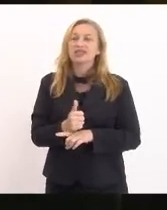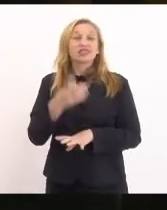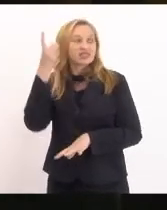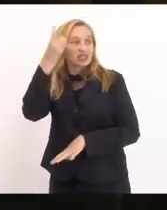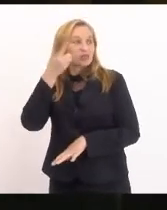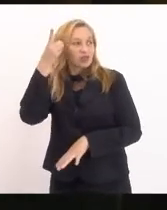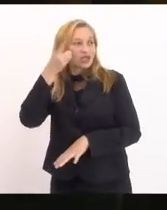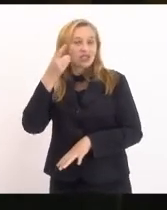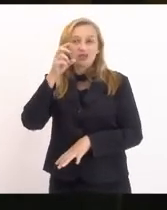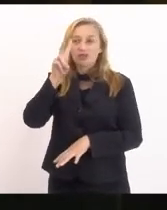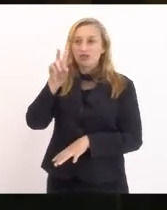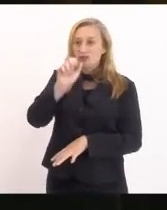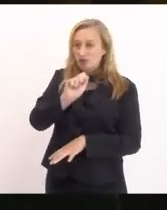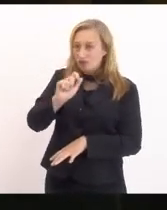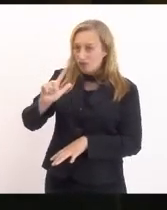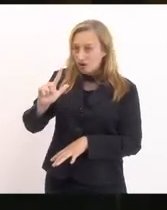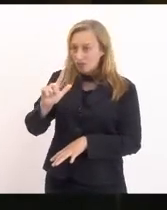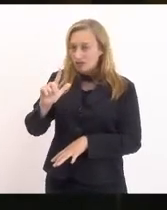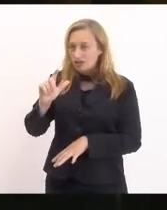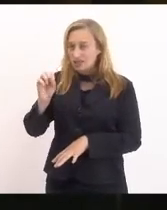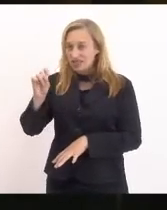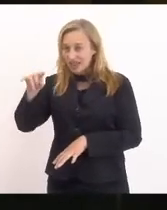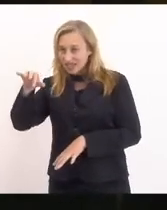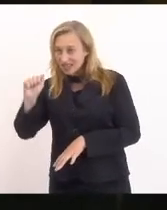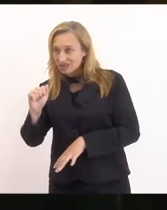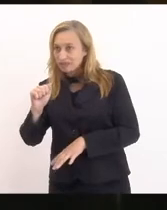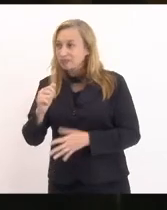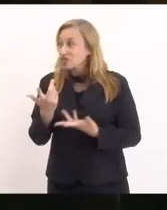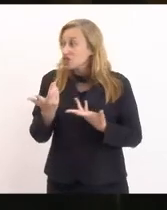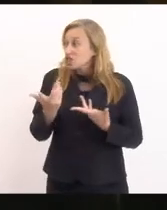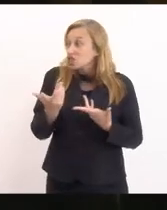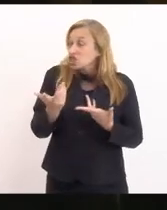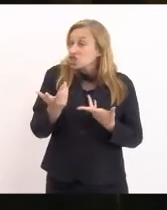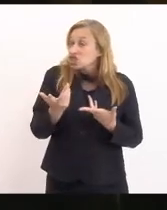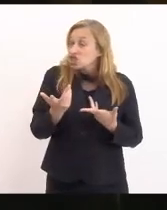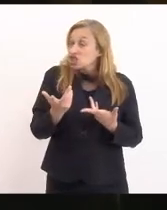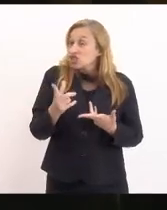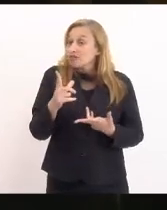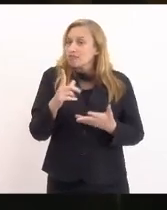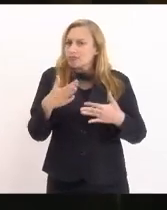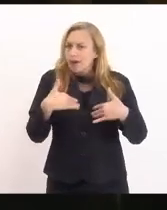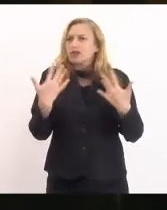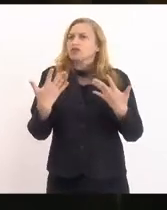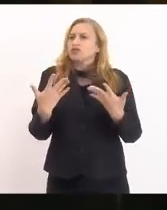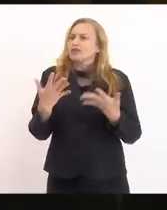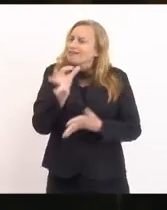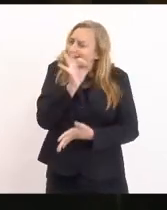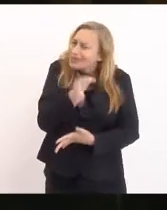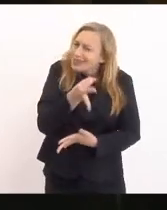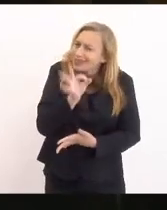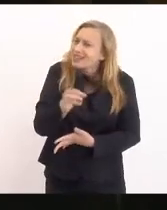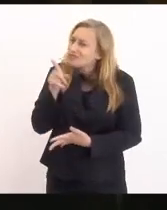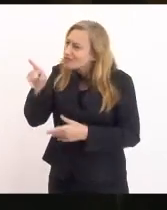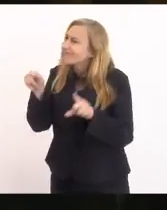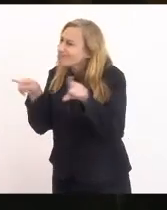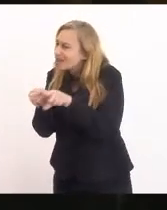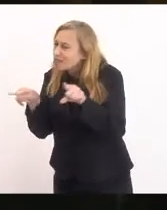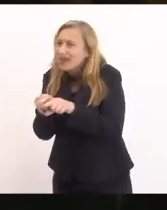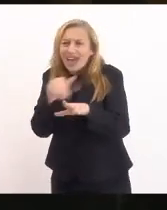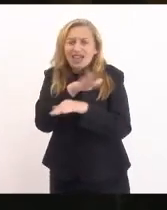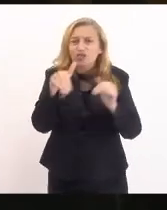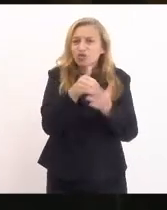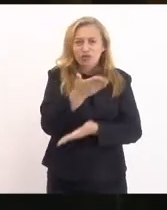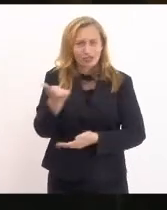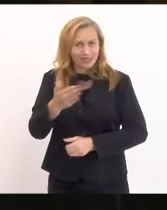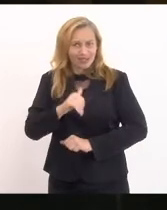deputado Val, do CEASA, a tratar de algo que tem nos assustado, tenho certeza, Val, você também, a todos e